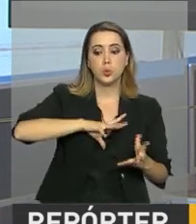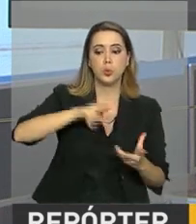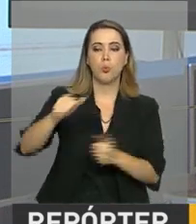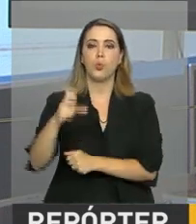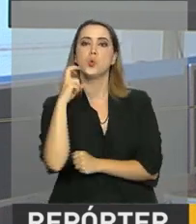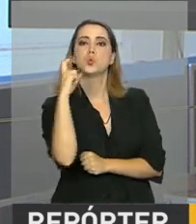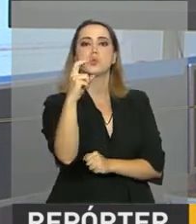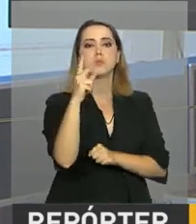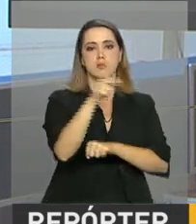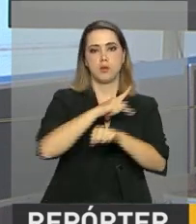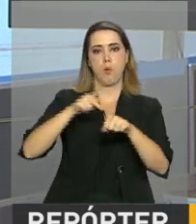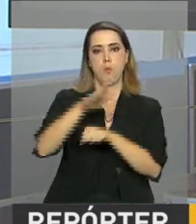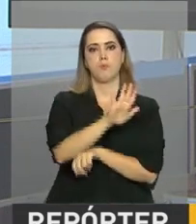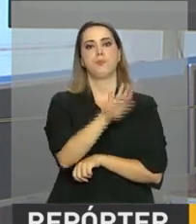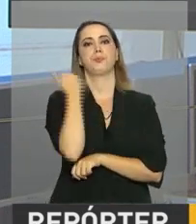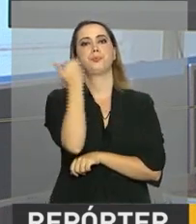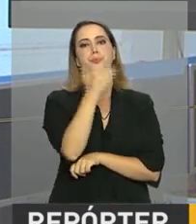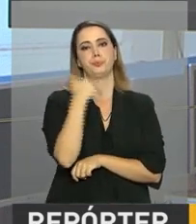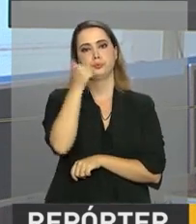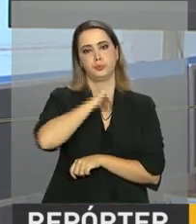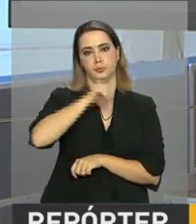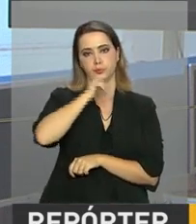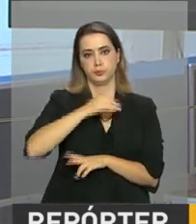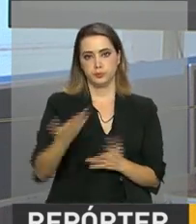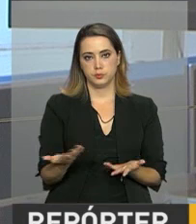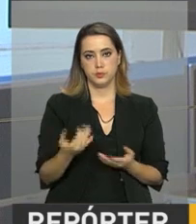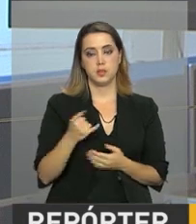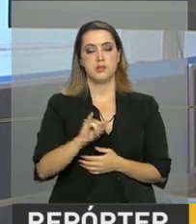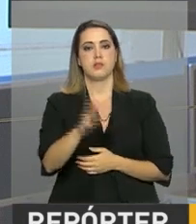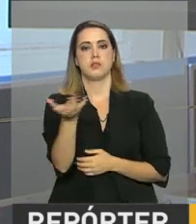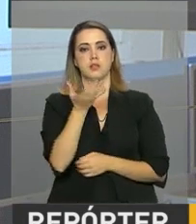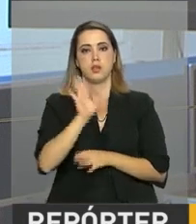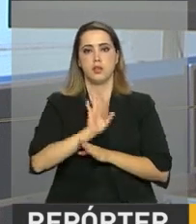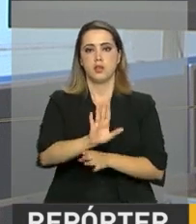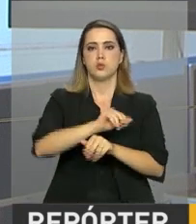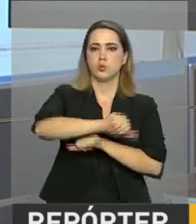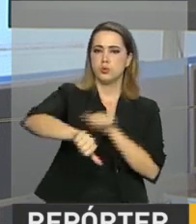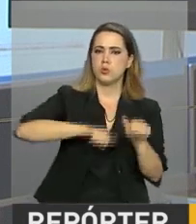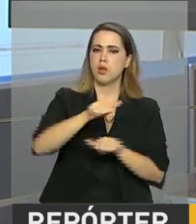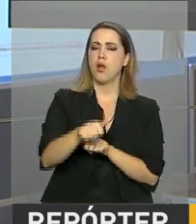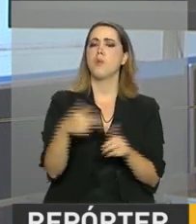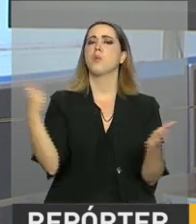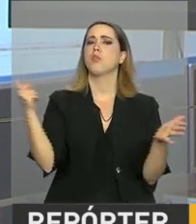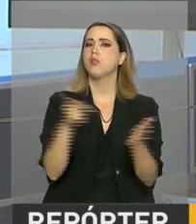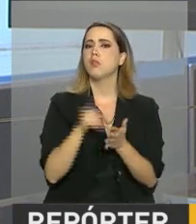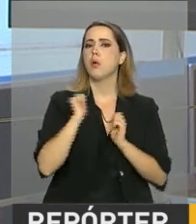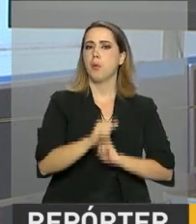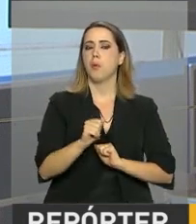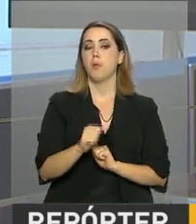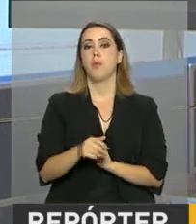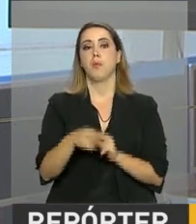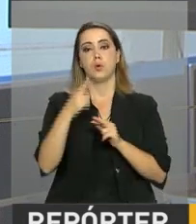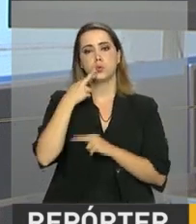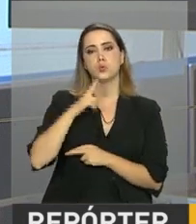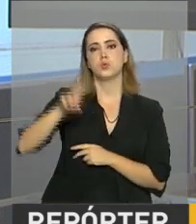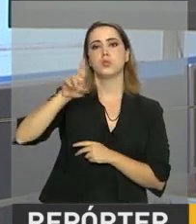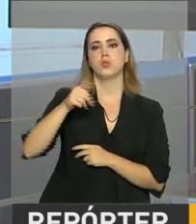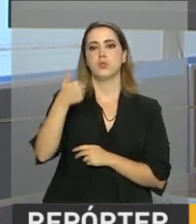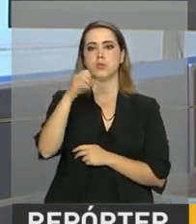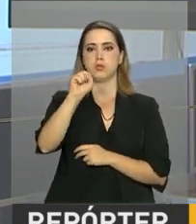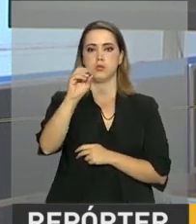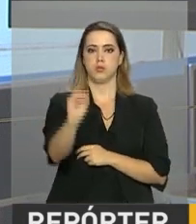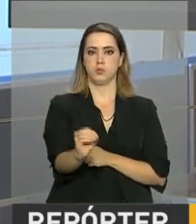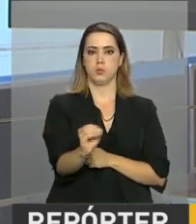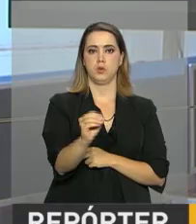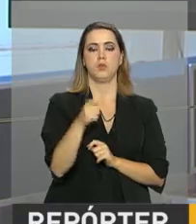casos de assassinatos de mulheres. Quem quiser ajudar a mudar essa dura realidade pode fazer uma denúncia pelo Disque 180.